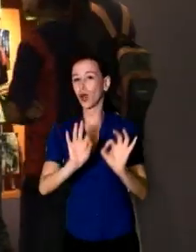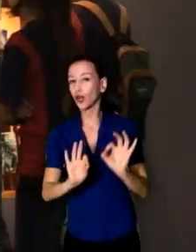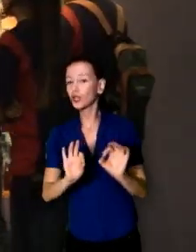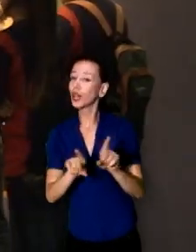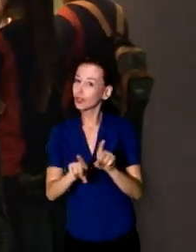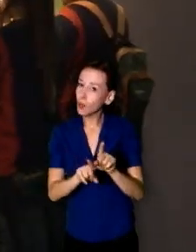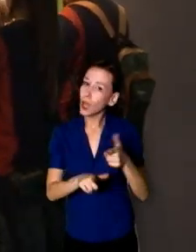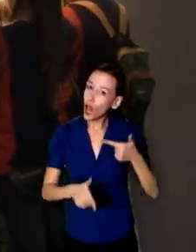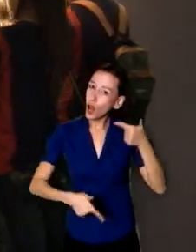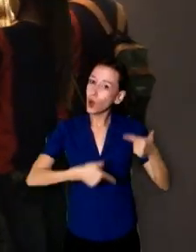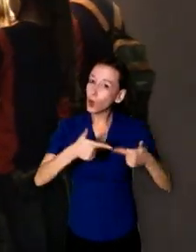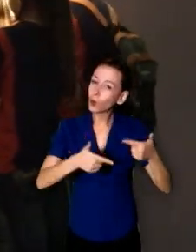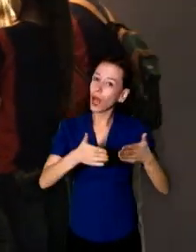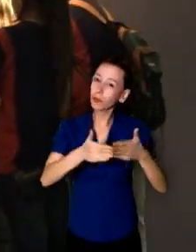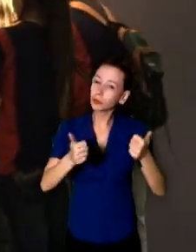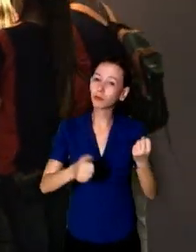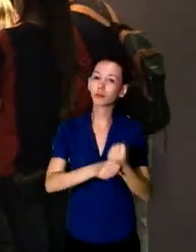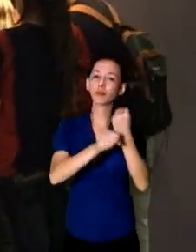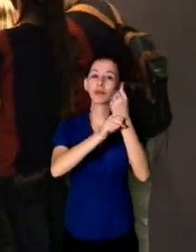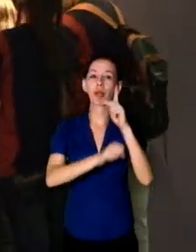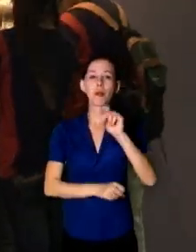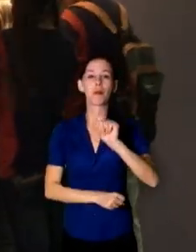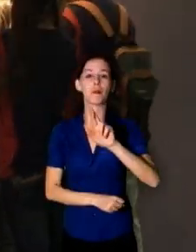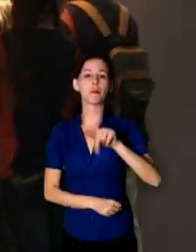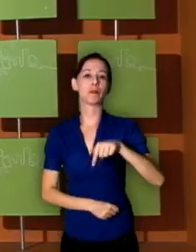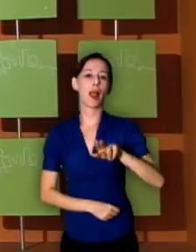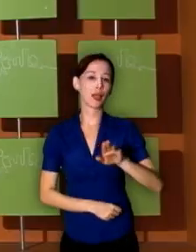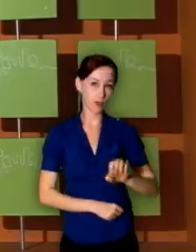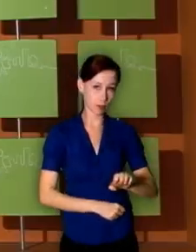lutar por esse Parque Serra Verde lá no bairro.